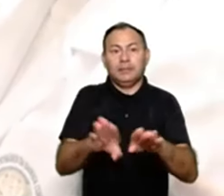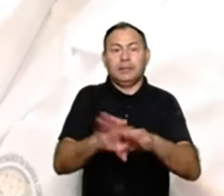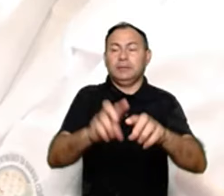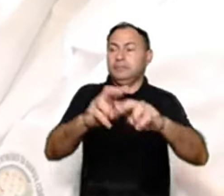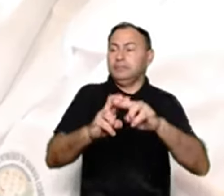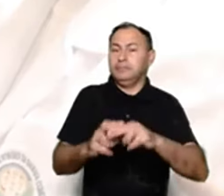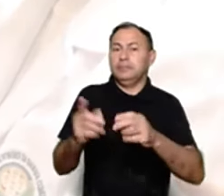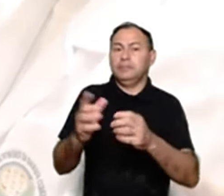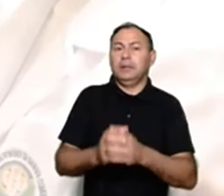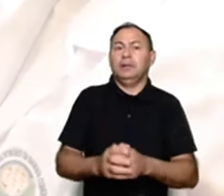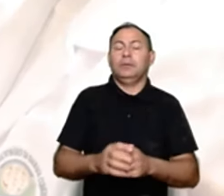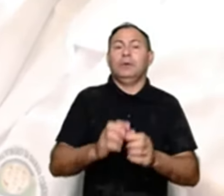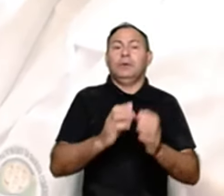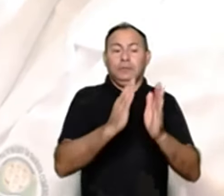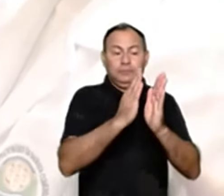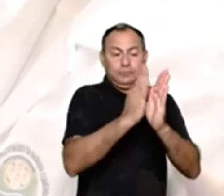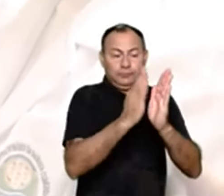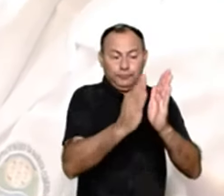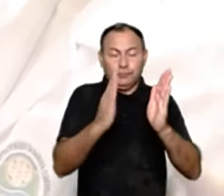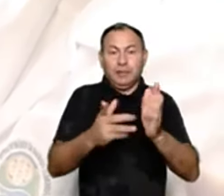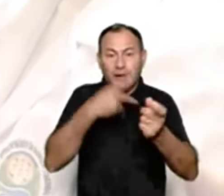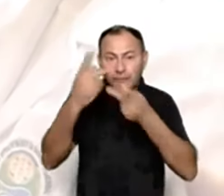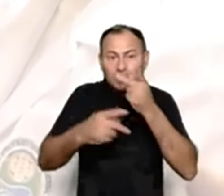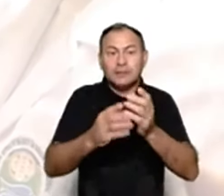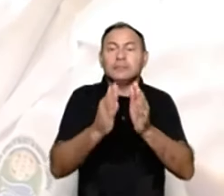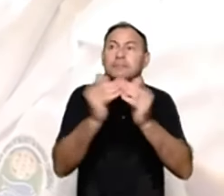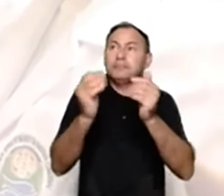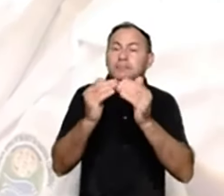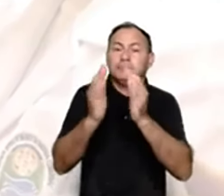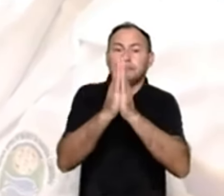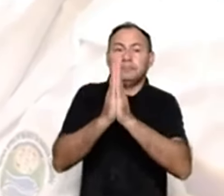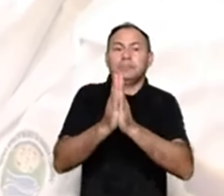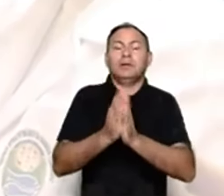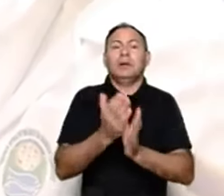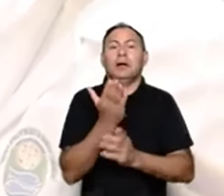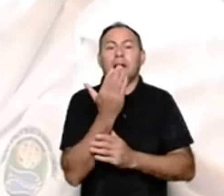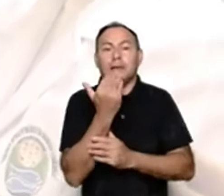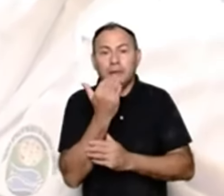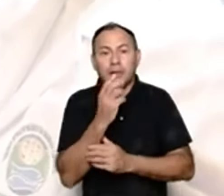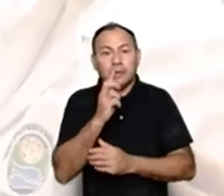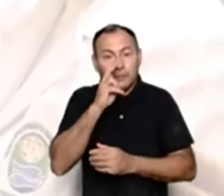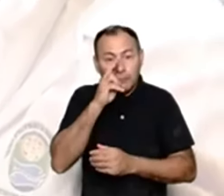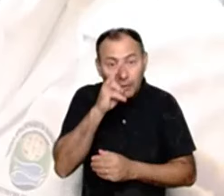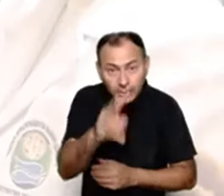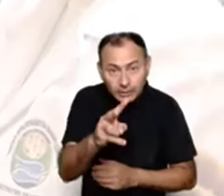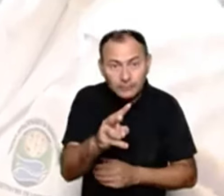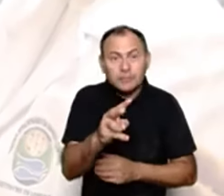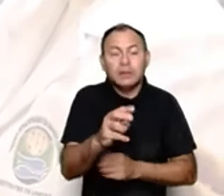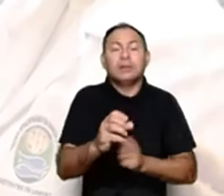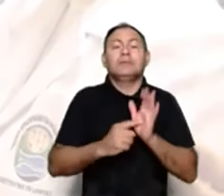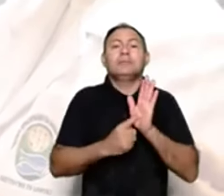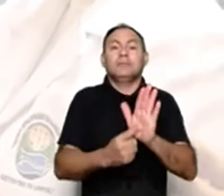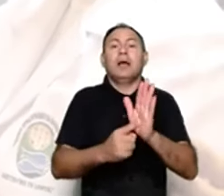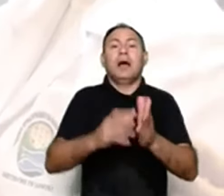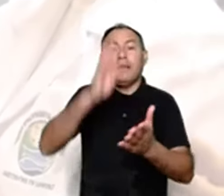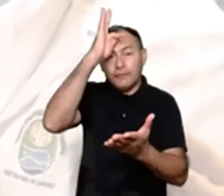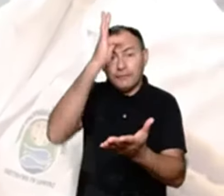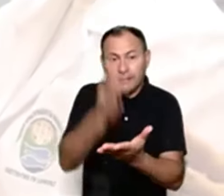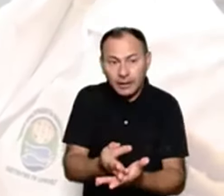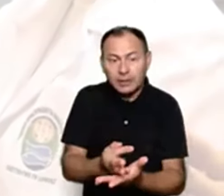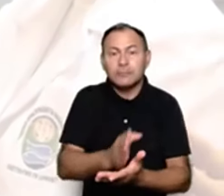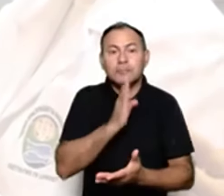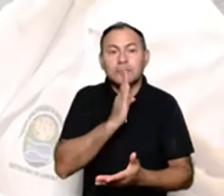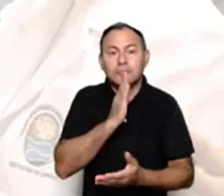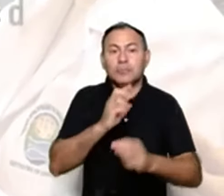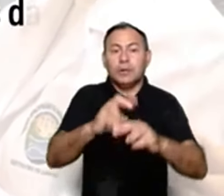também, através dos ritos e das palavras, das preces, alimentam, revigoram, exprimem a fé